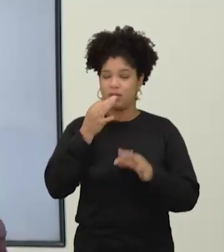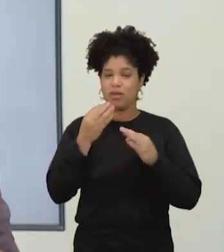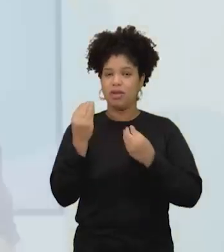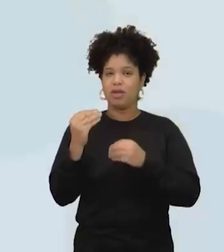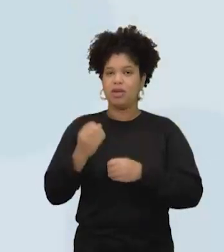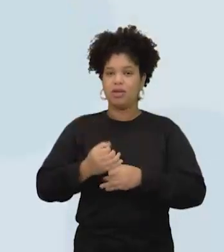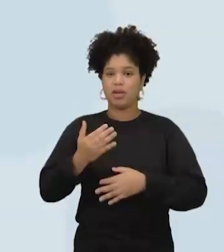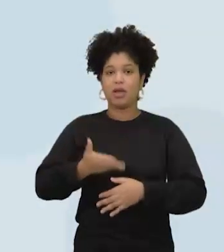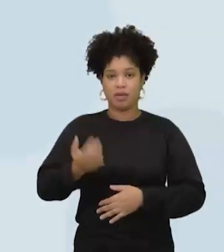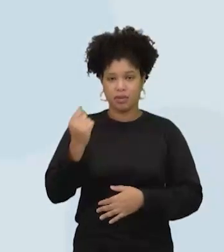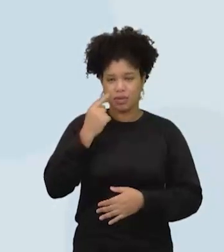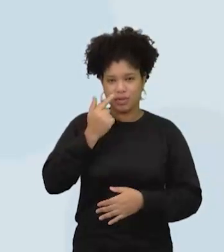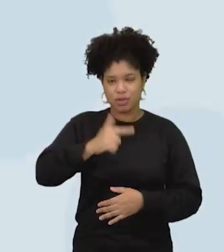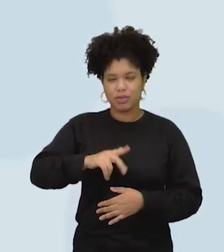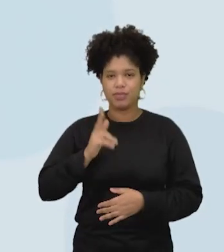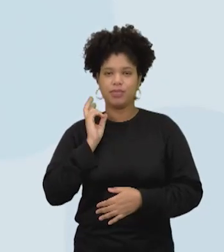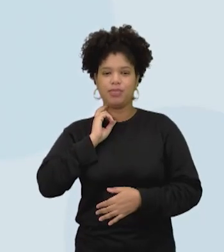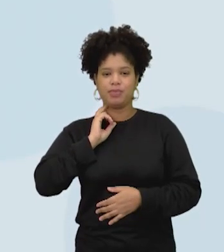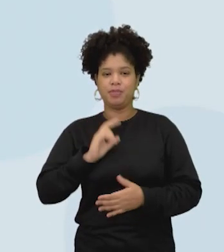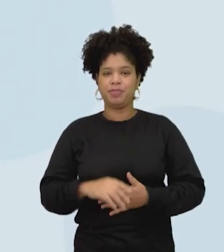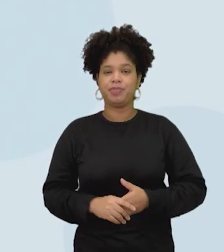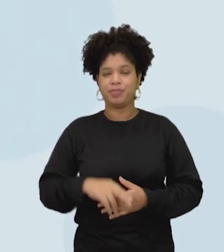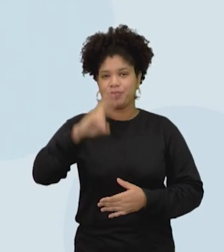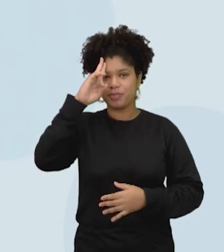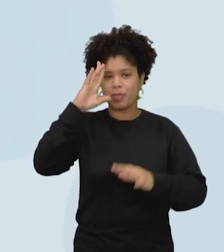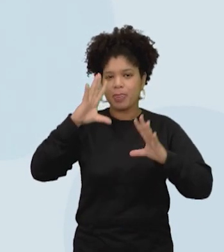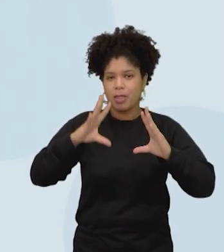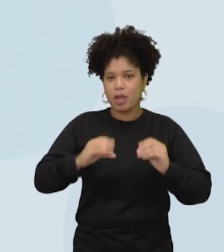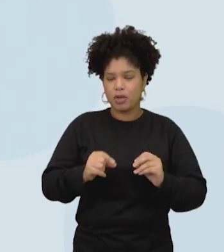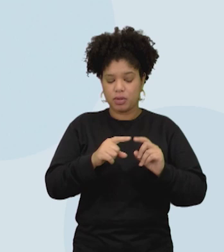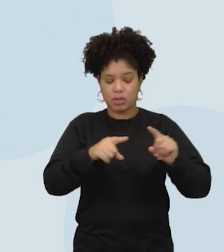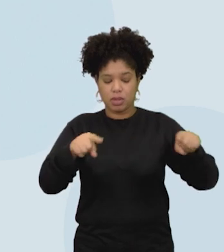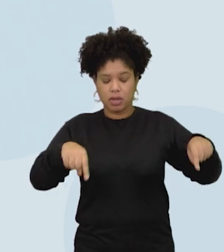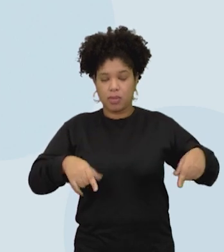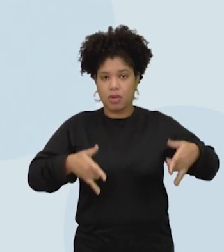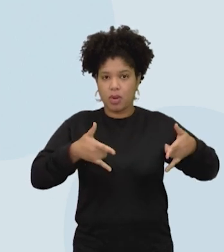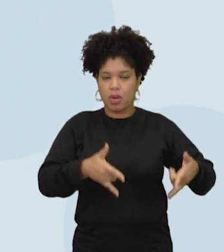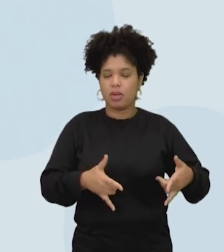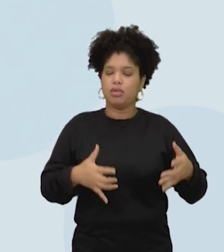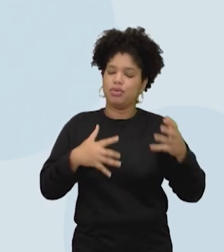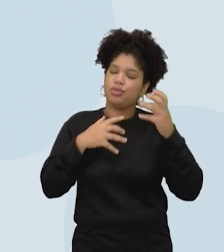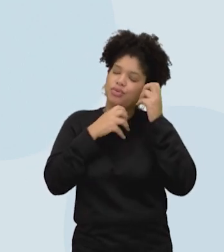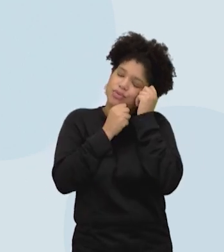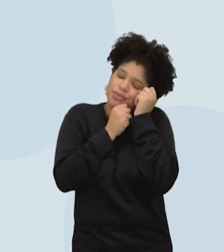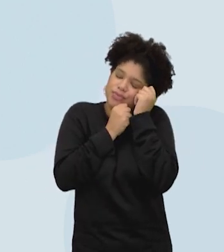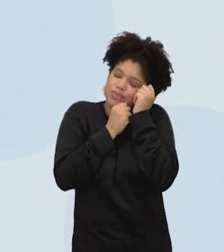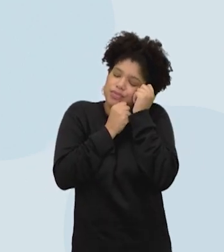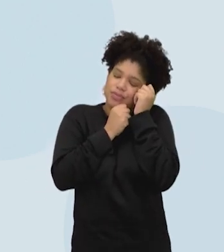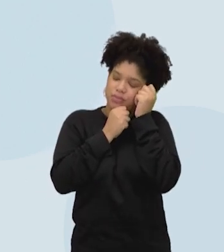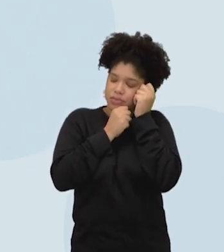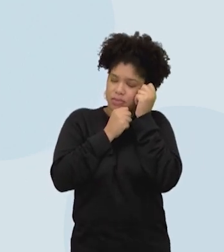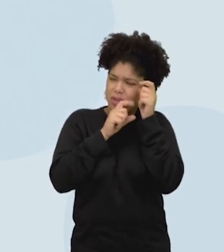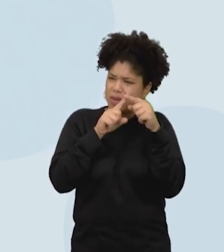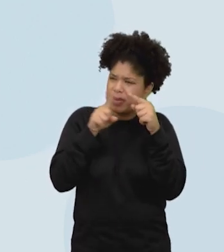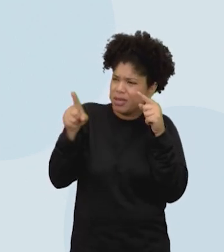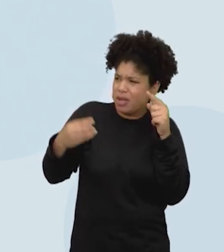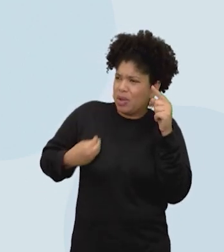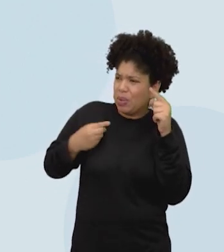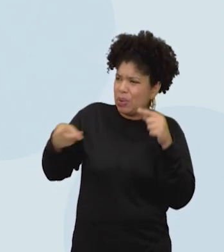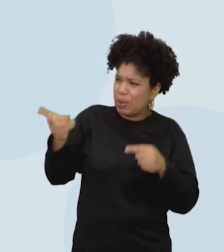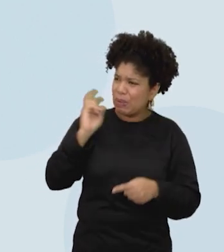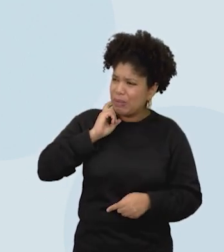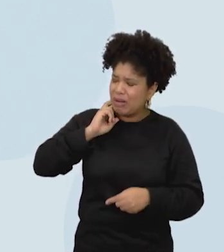morcego? Agora sim, na tela. Meia-noite, ao meu quarto me recolho. Meu Deus, e este morcego? Olha, tá à noite um morcego. Tem um morcego lá. E agora